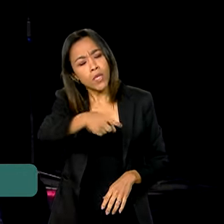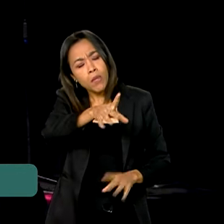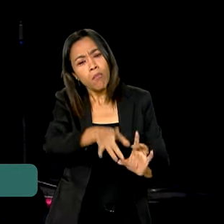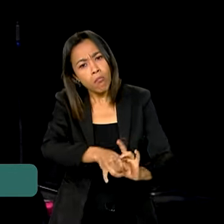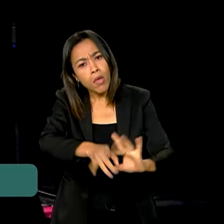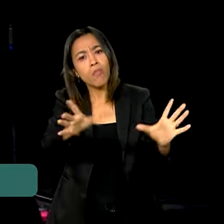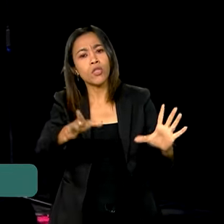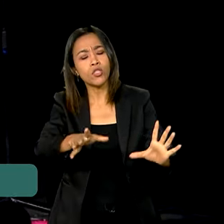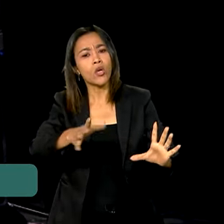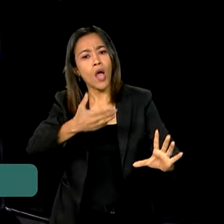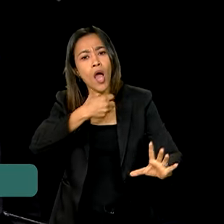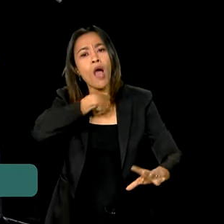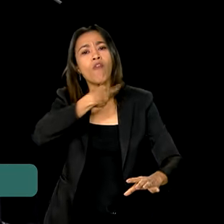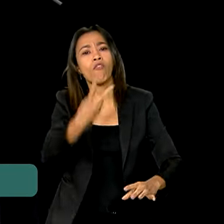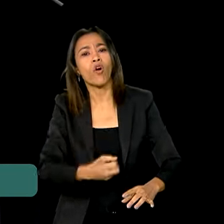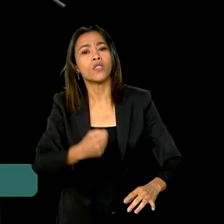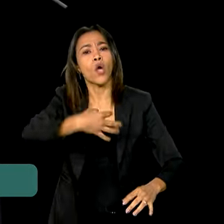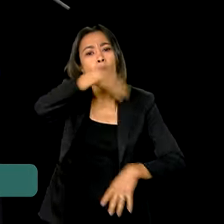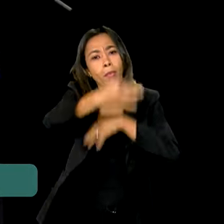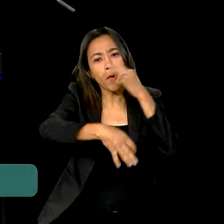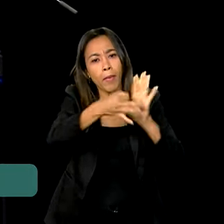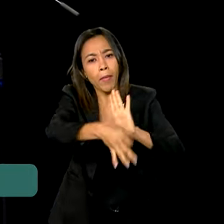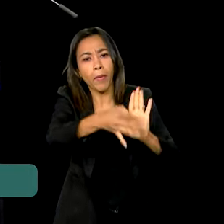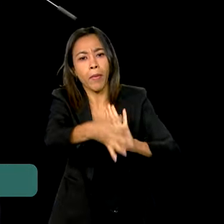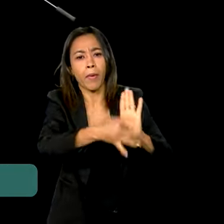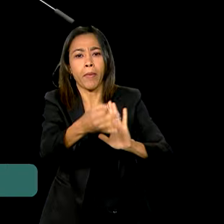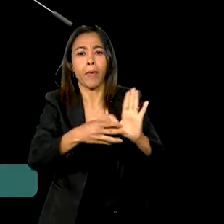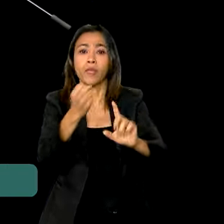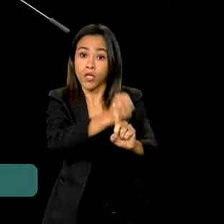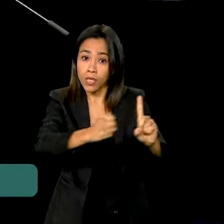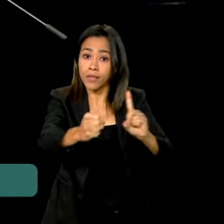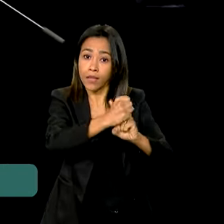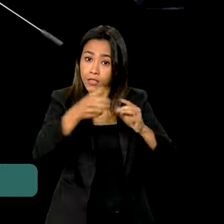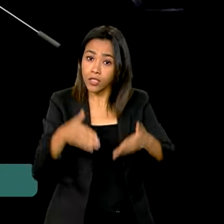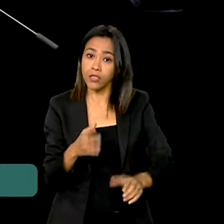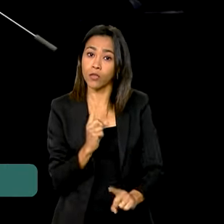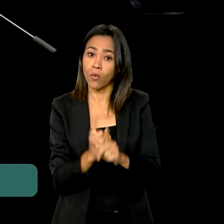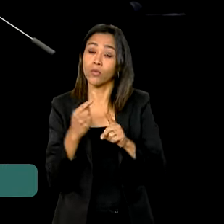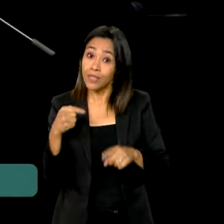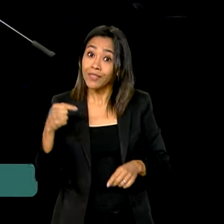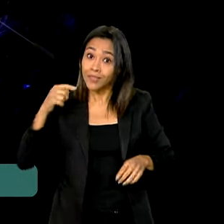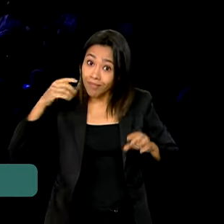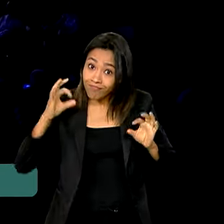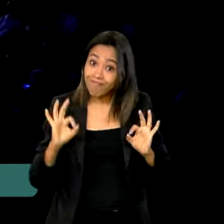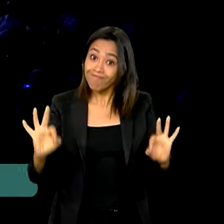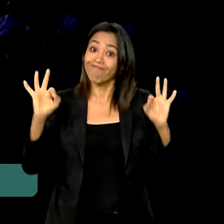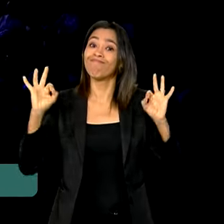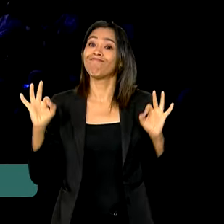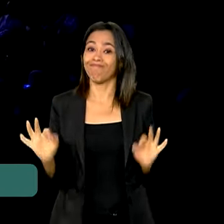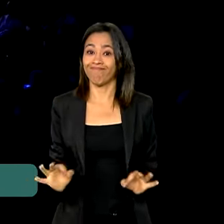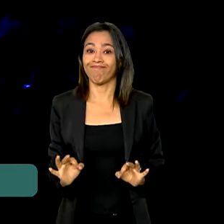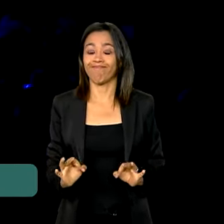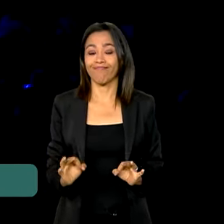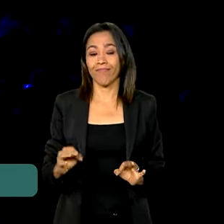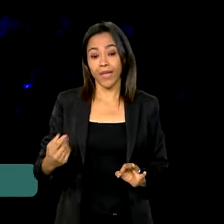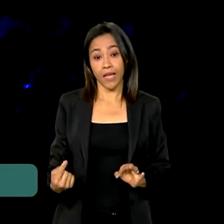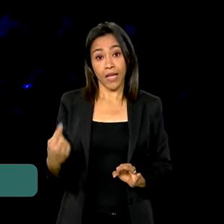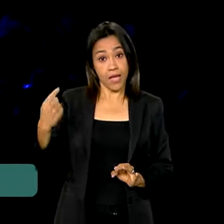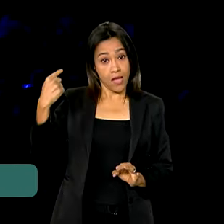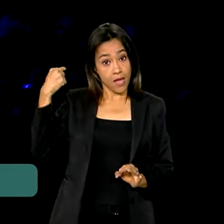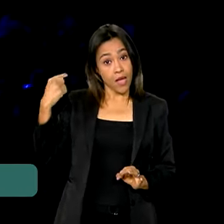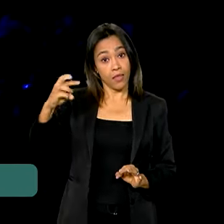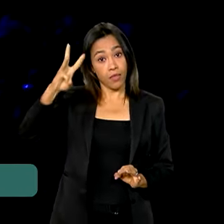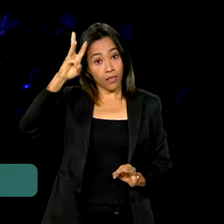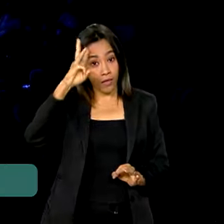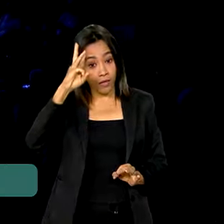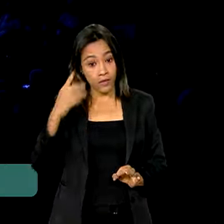ganhassem lugar de destaque também neste evento. E isso já está se tornando uma realidade. Teve início nesta terça-feira, no